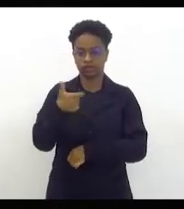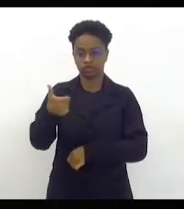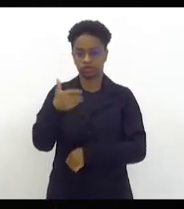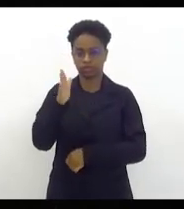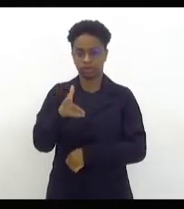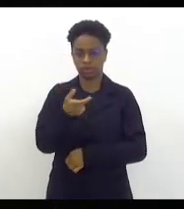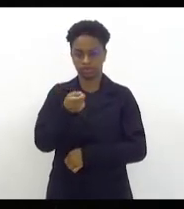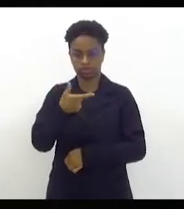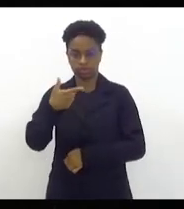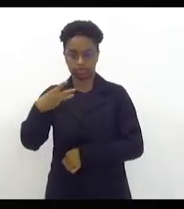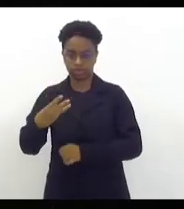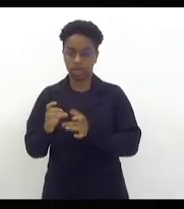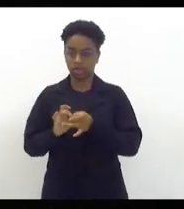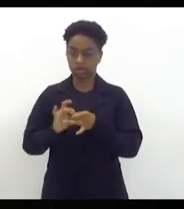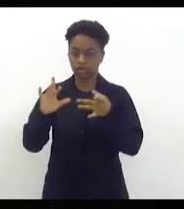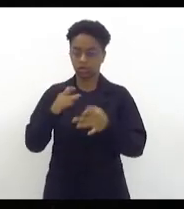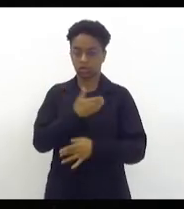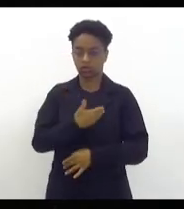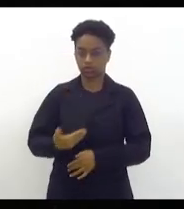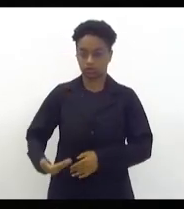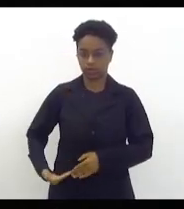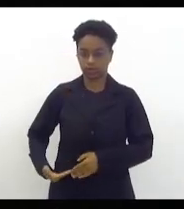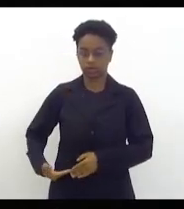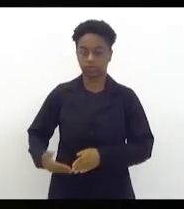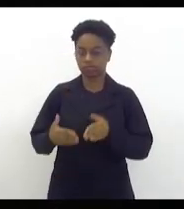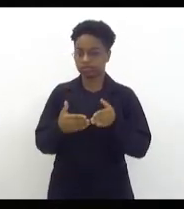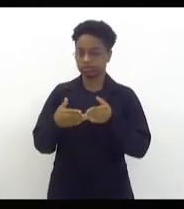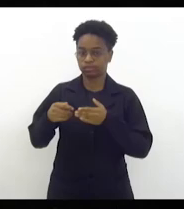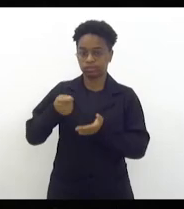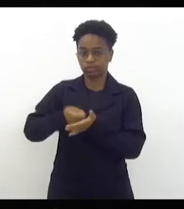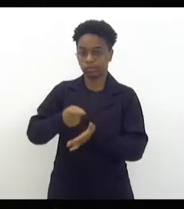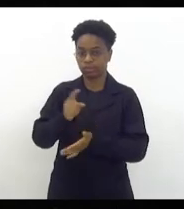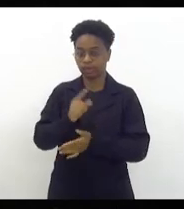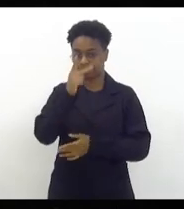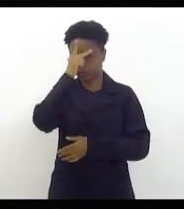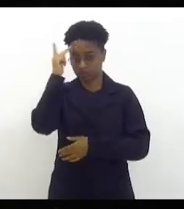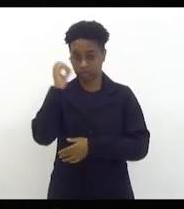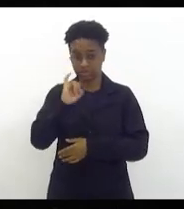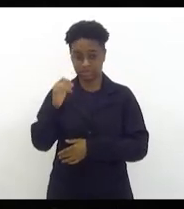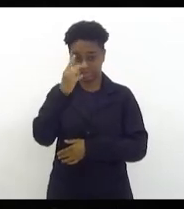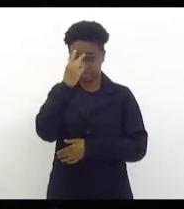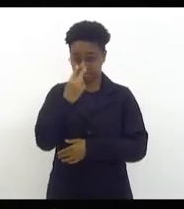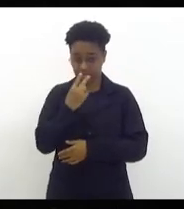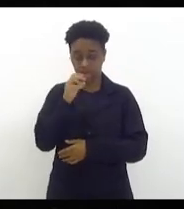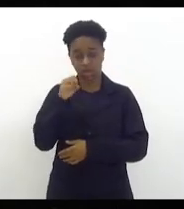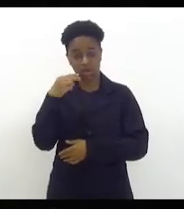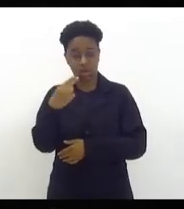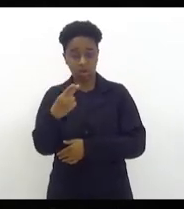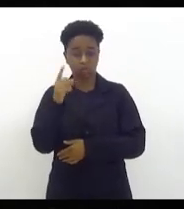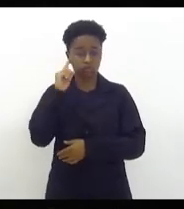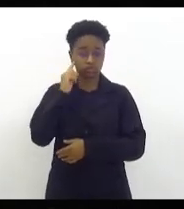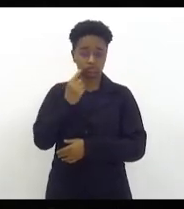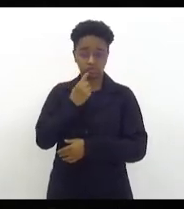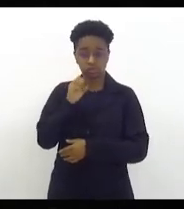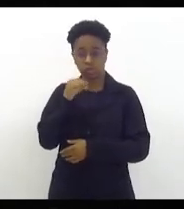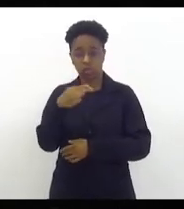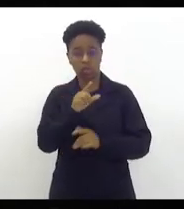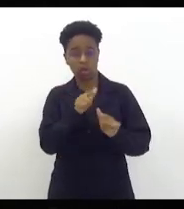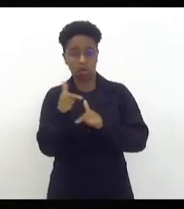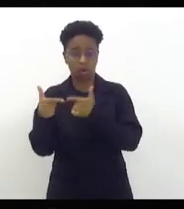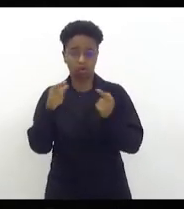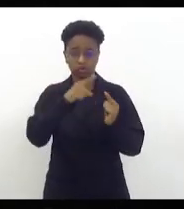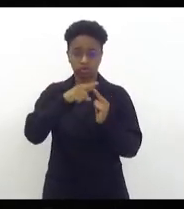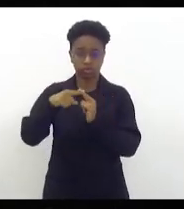21/2023, que autoriza o governo a isentar os portadores de deficiência física, visual, auditiva, mental, severa ou profunda, ou